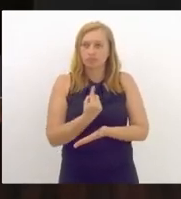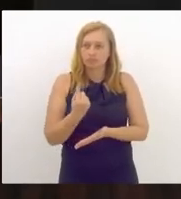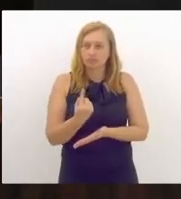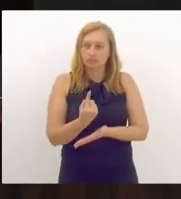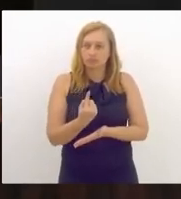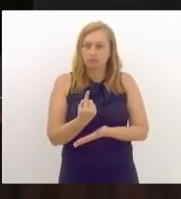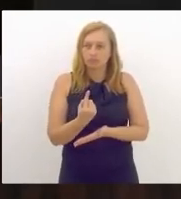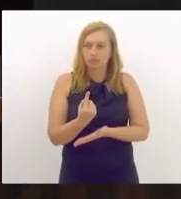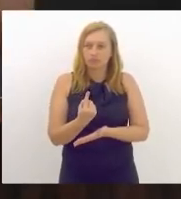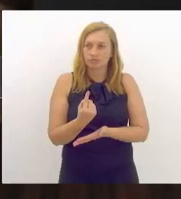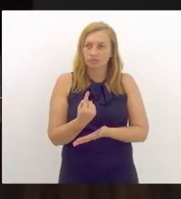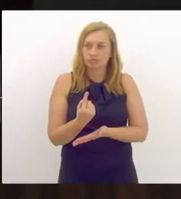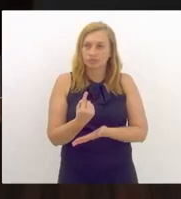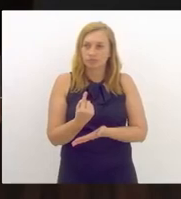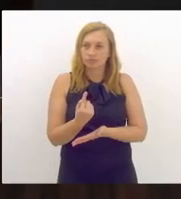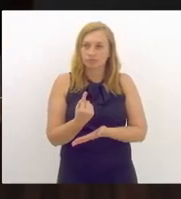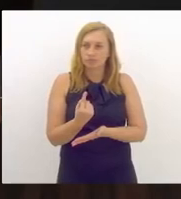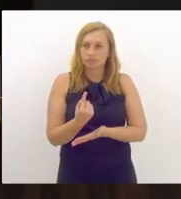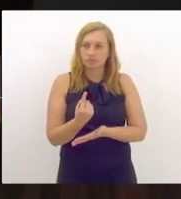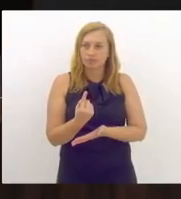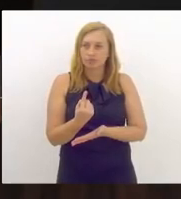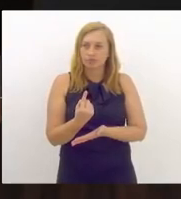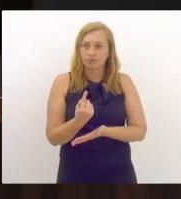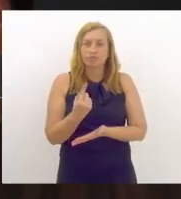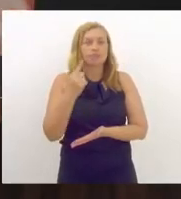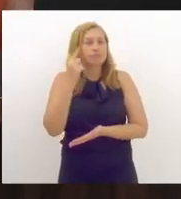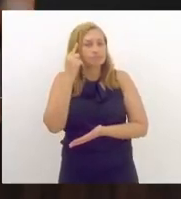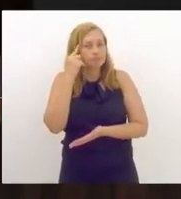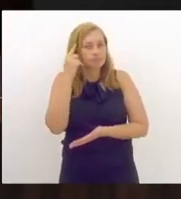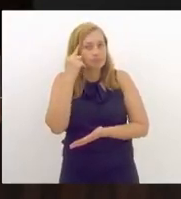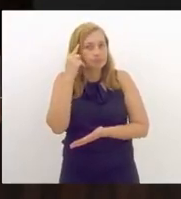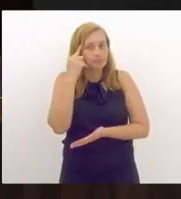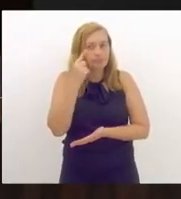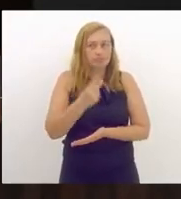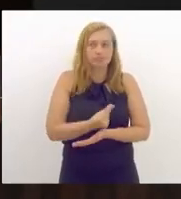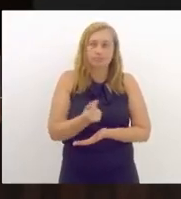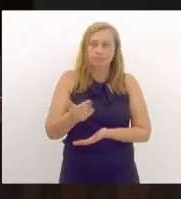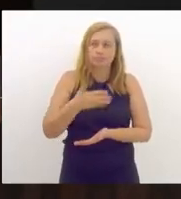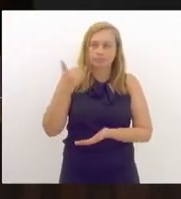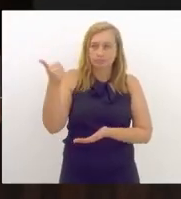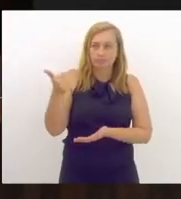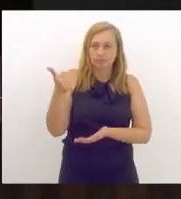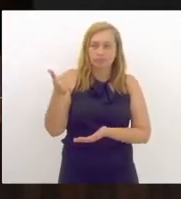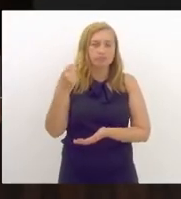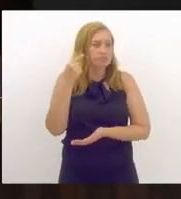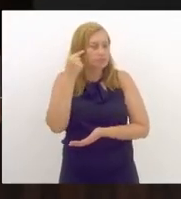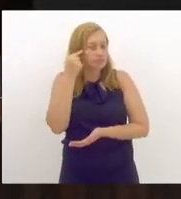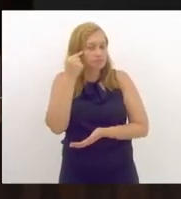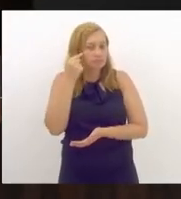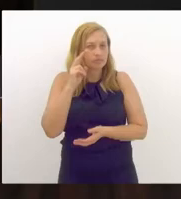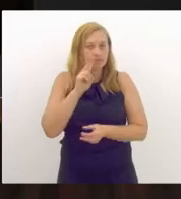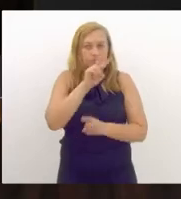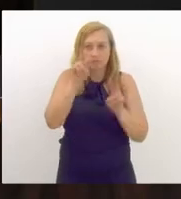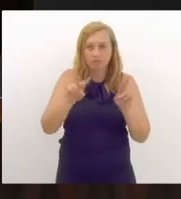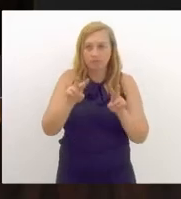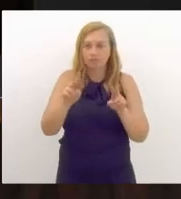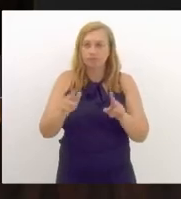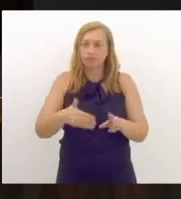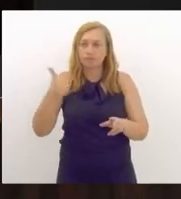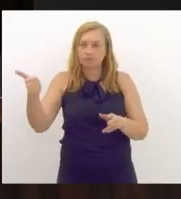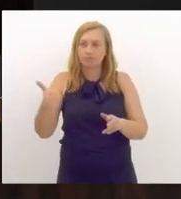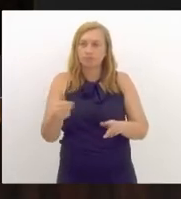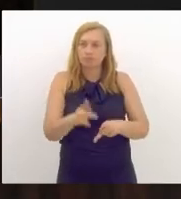é condição para pensarmos saída olharmos para condição da classe trabalhadora